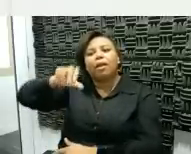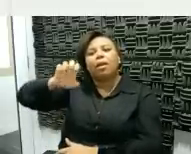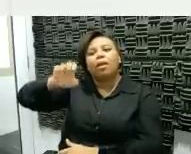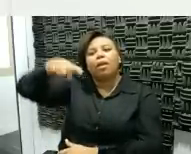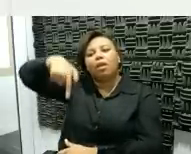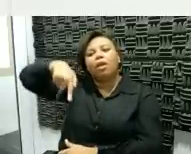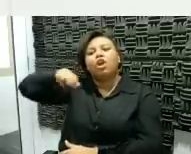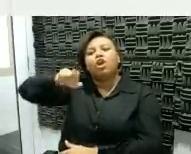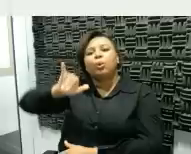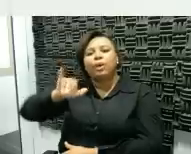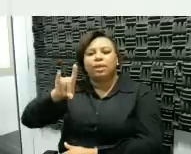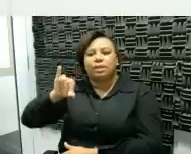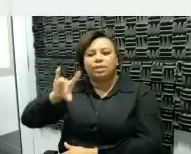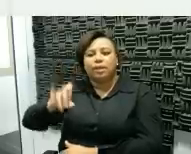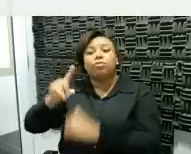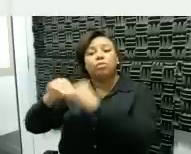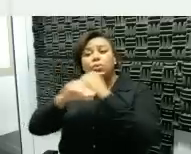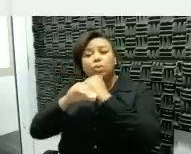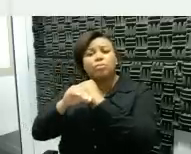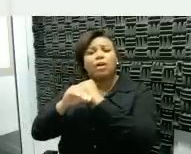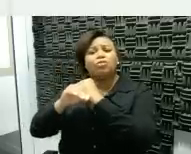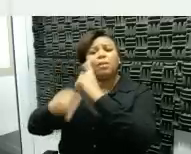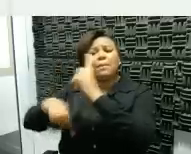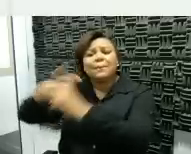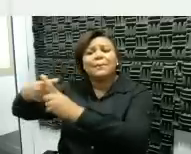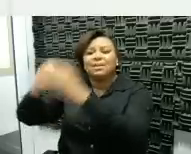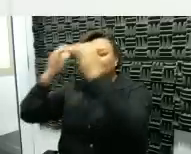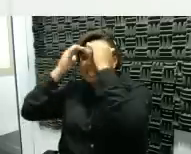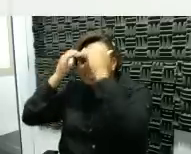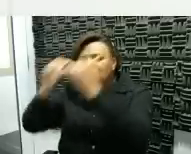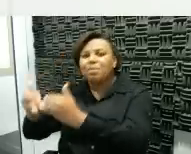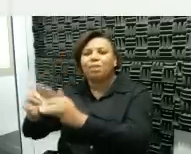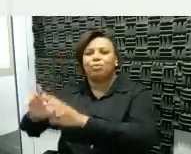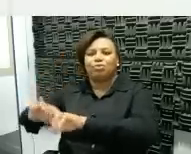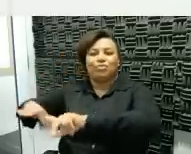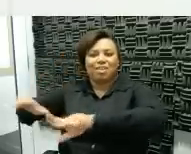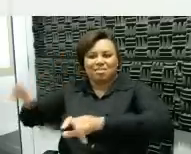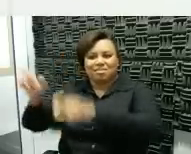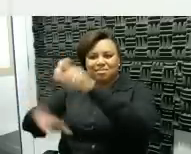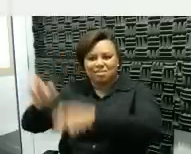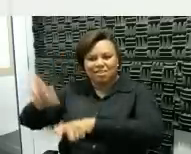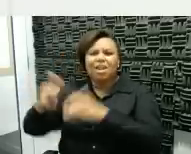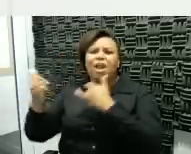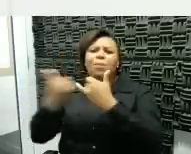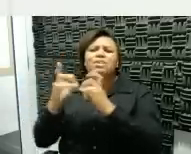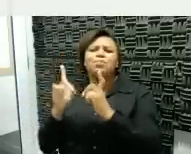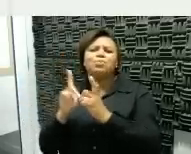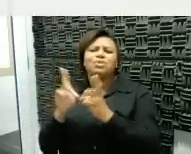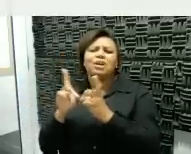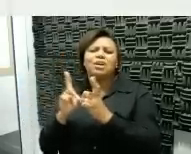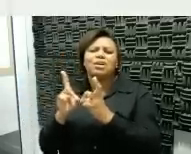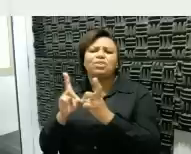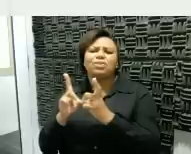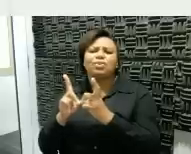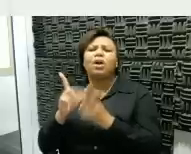levando em consideração as diferenças das pessoas é um exemplo bem didático né e a gente chama esse dar as caixinhas